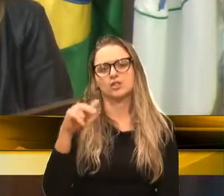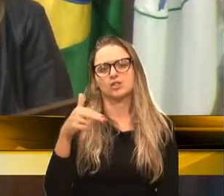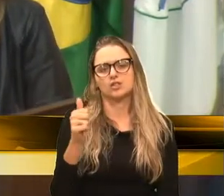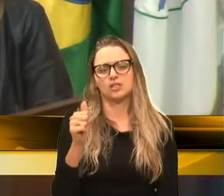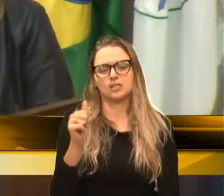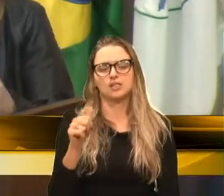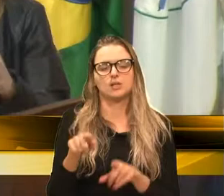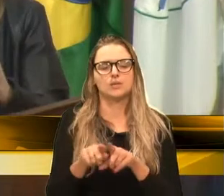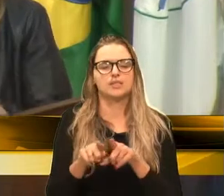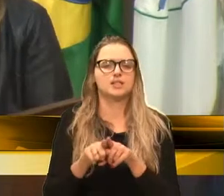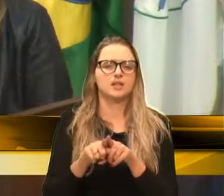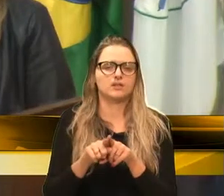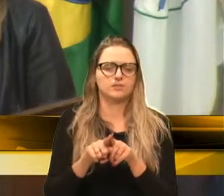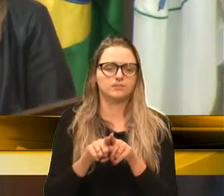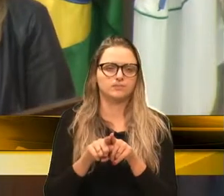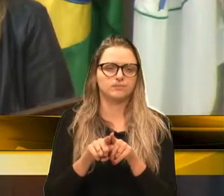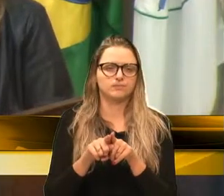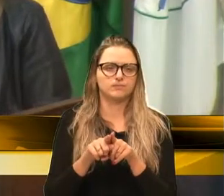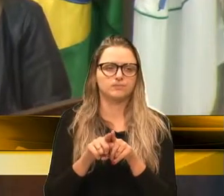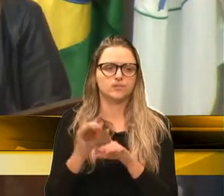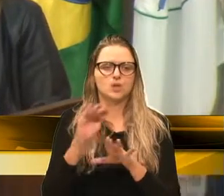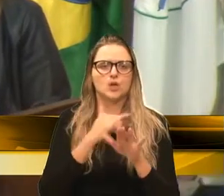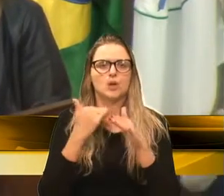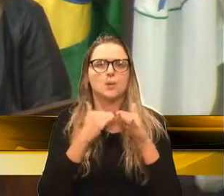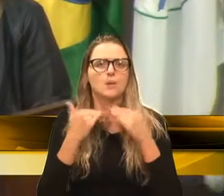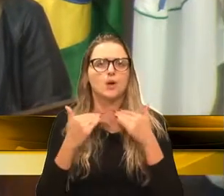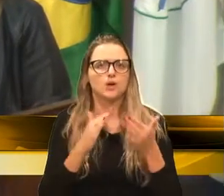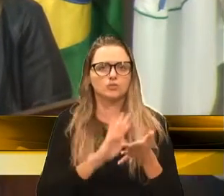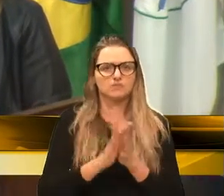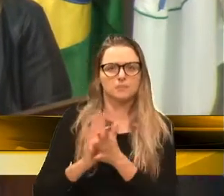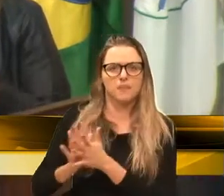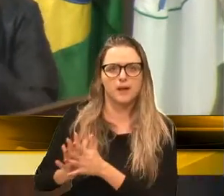tem que cuidar bem desse tema,